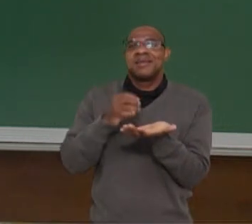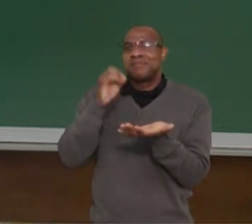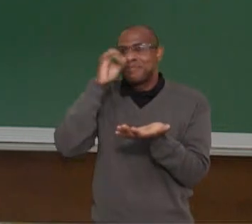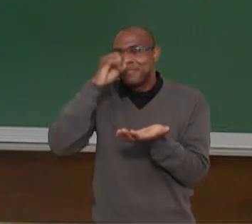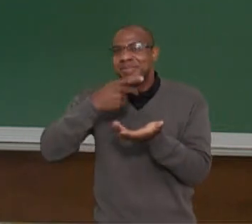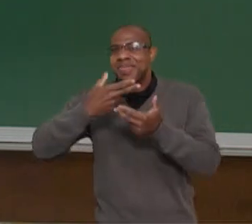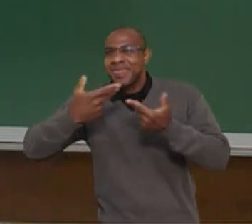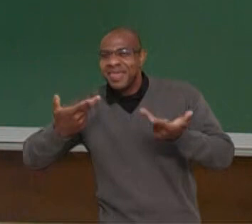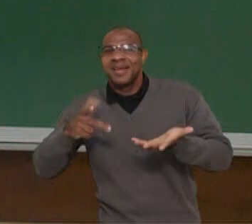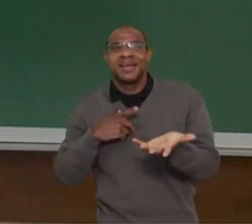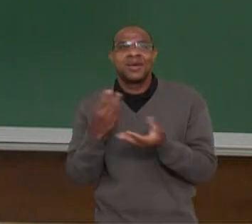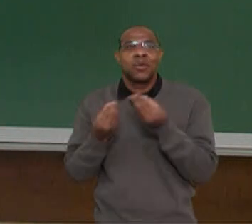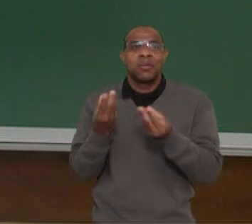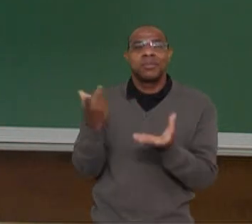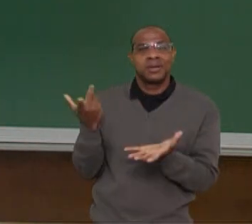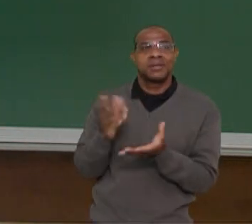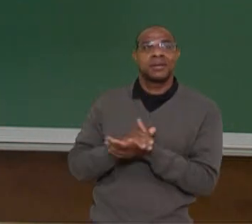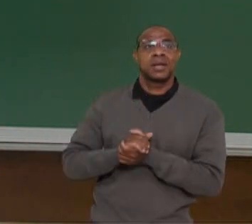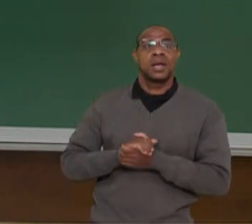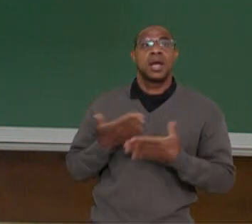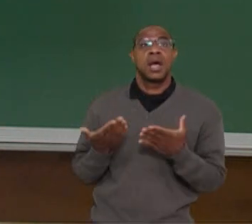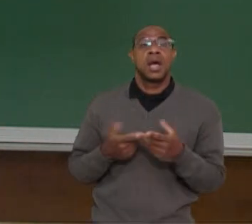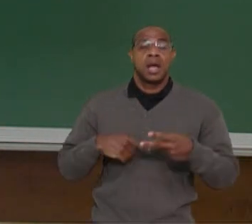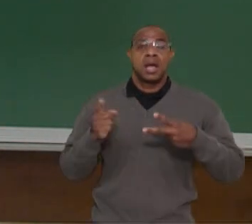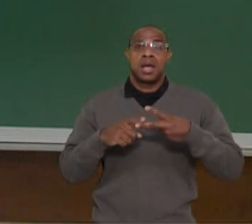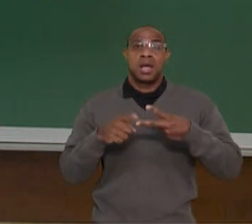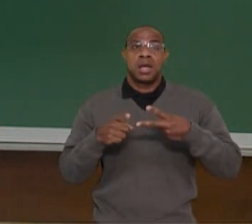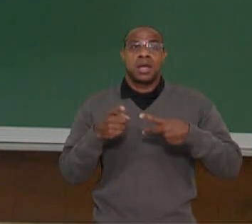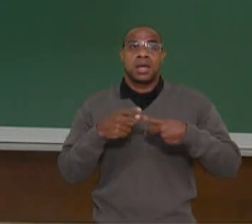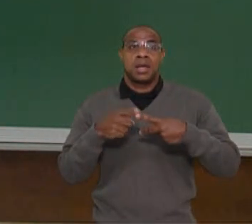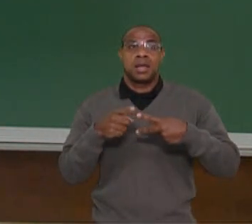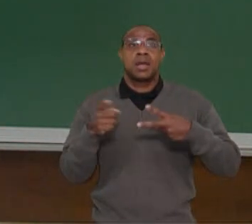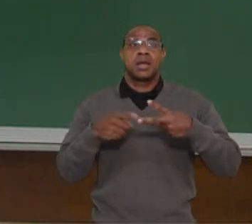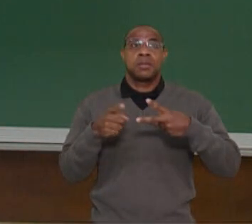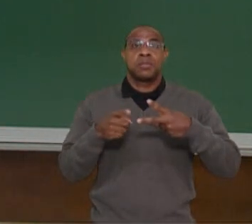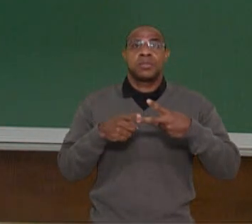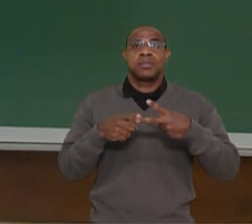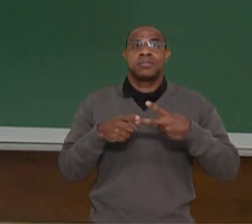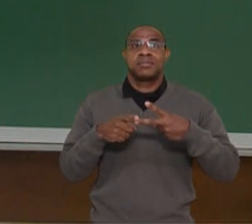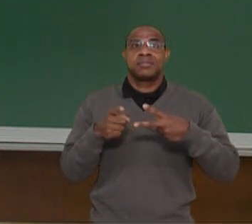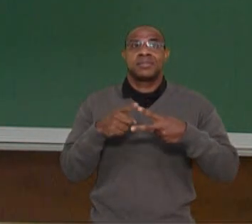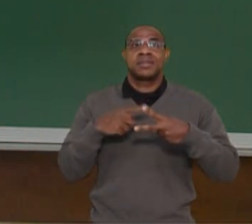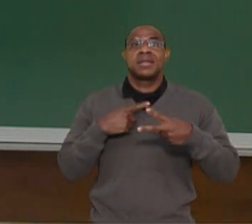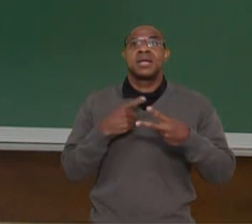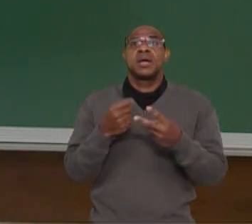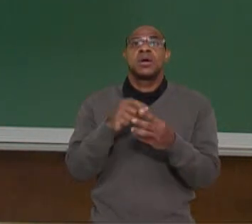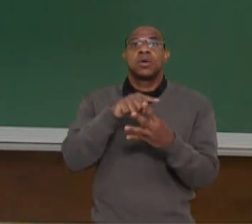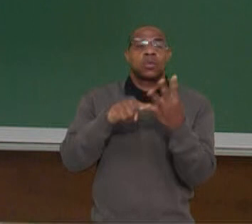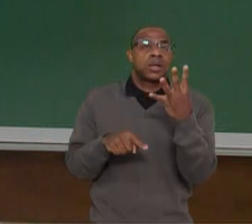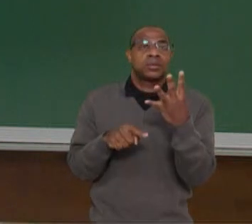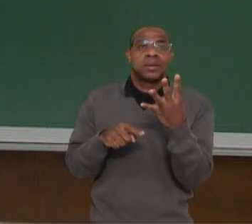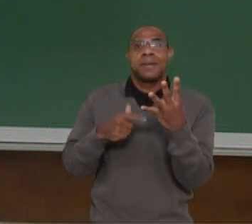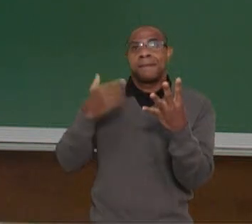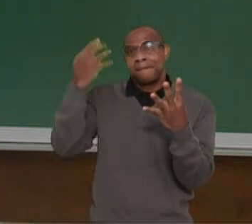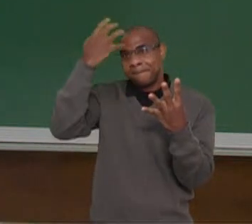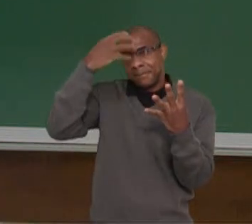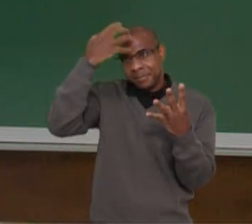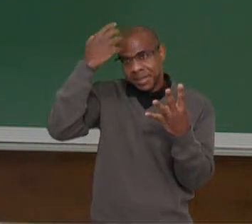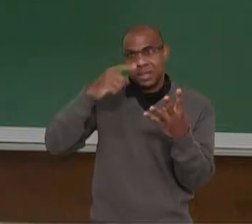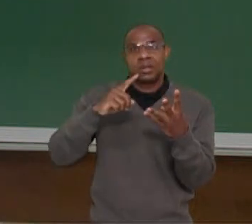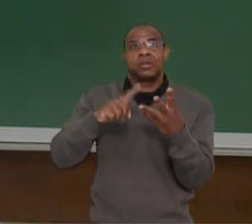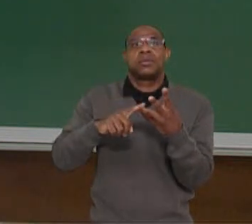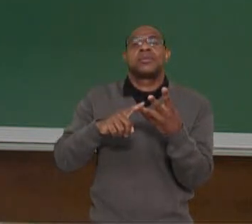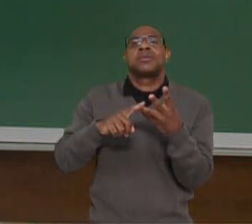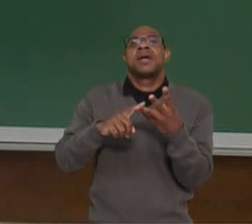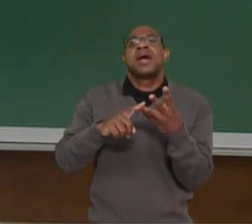pão francês, beleza? Para o recheio eu tenho 4 opções, presunto, mortadela, queijo